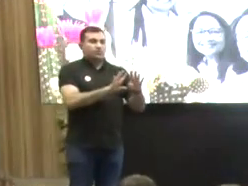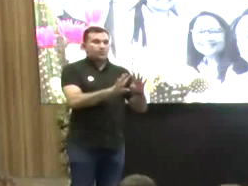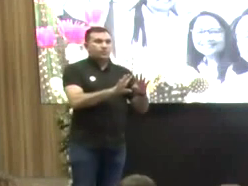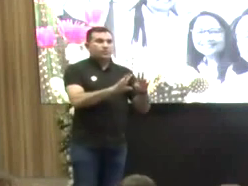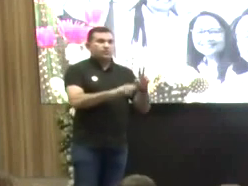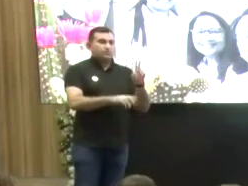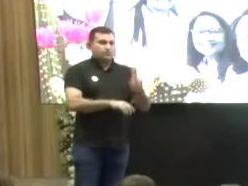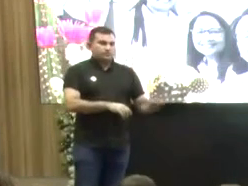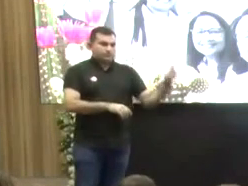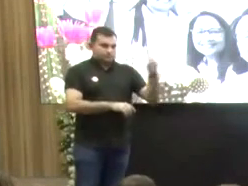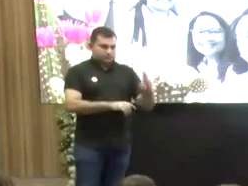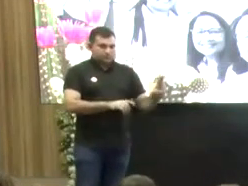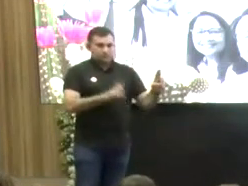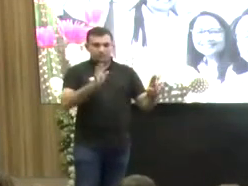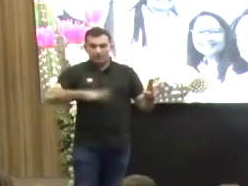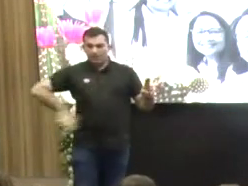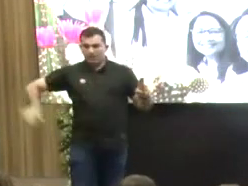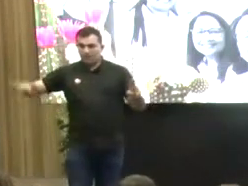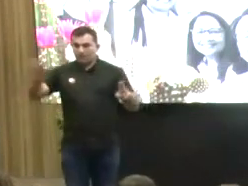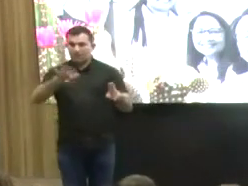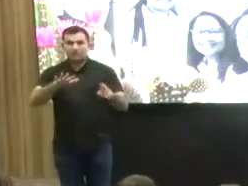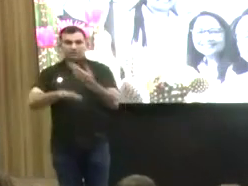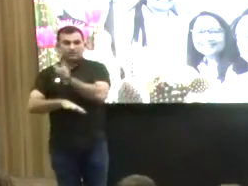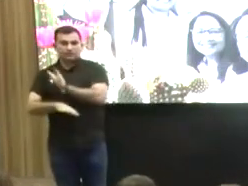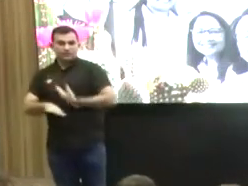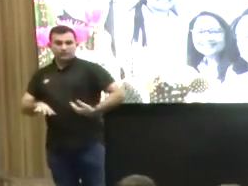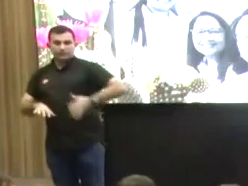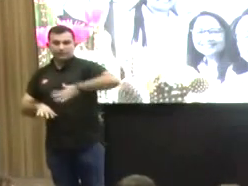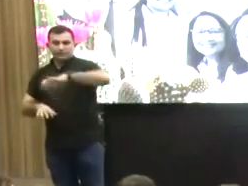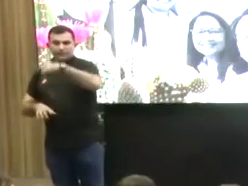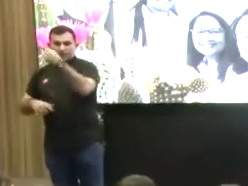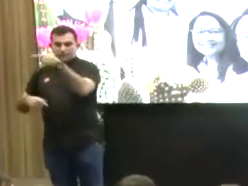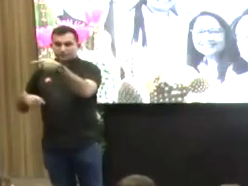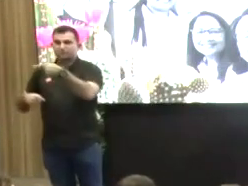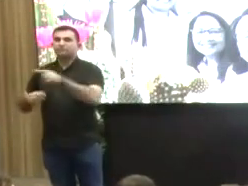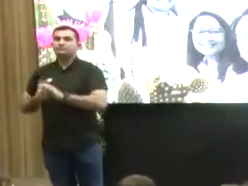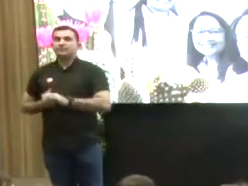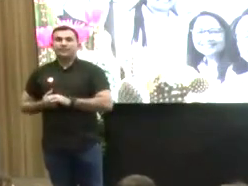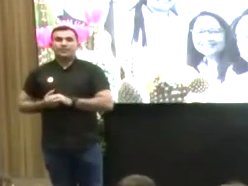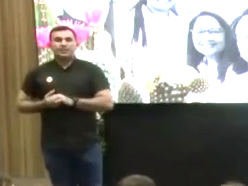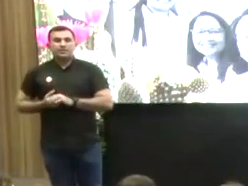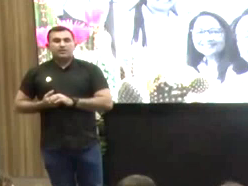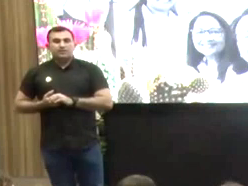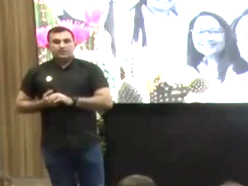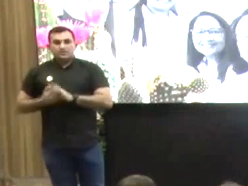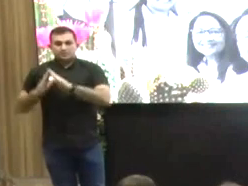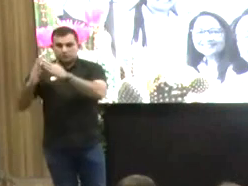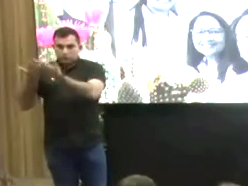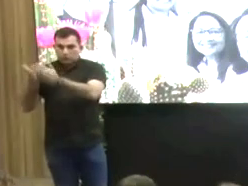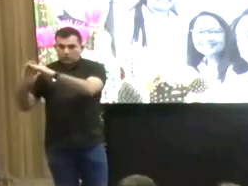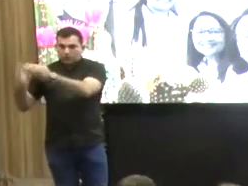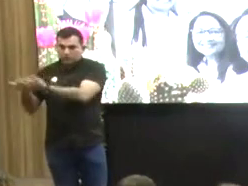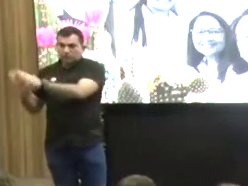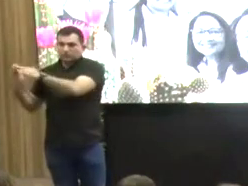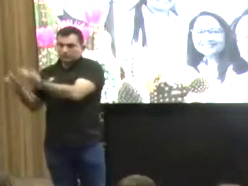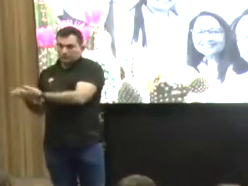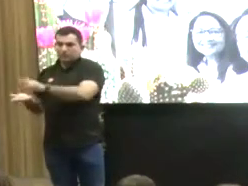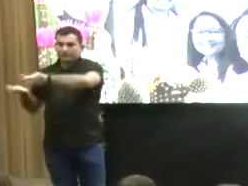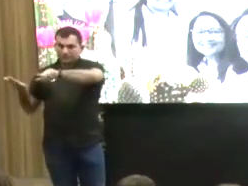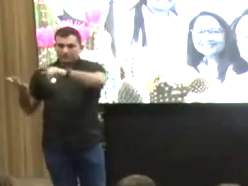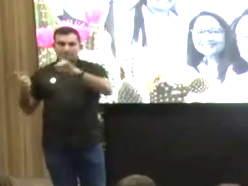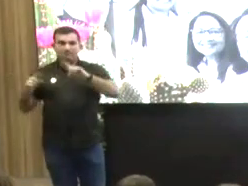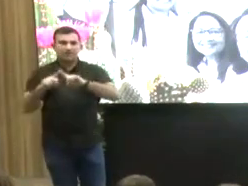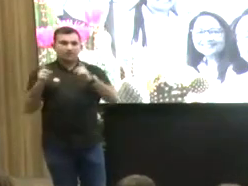no Rio Grande do Norte. Acho que é bem interessante, mas também não é preciso esperar